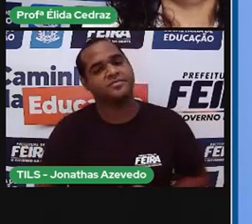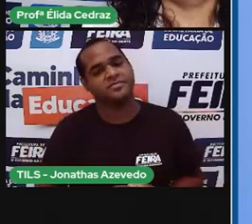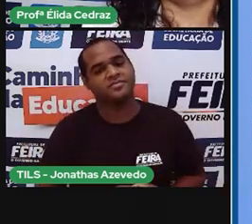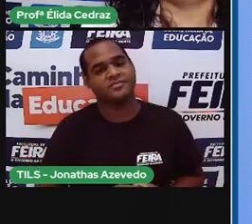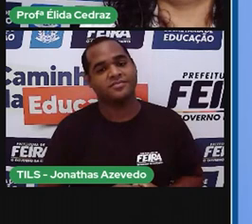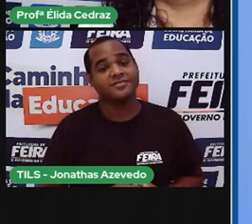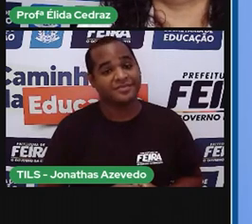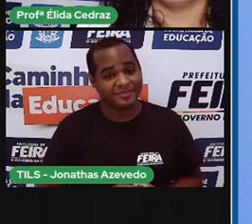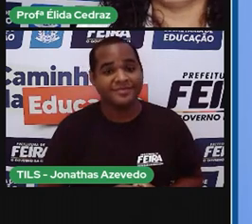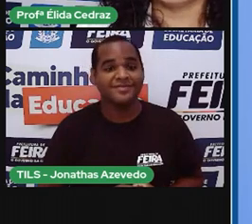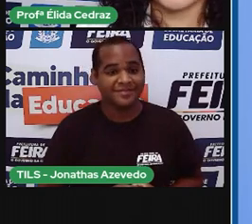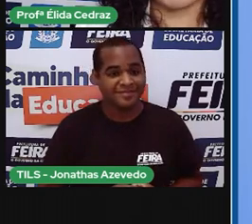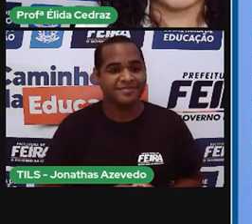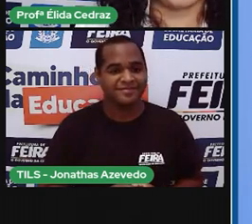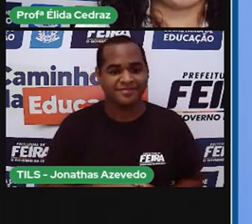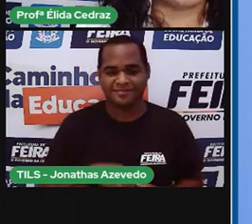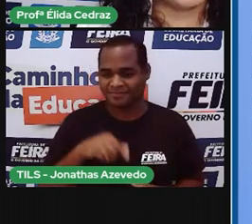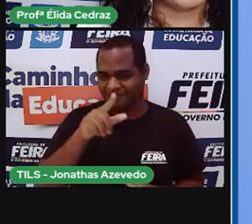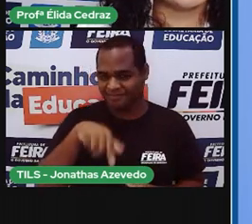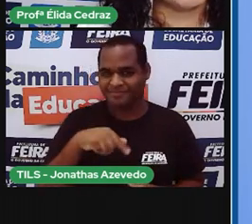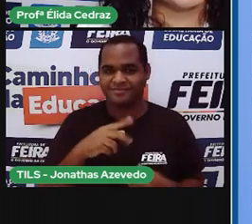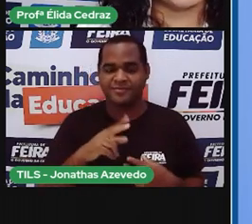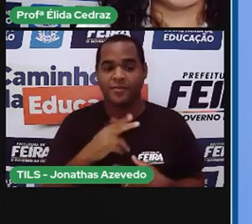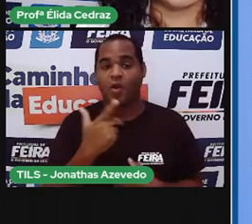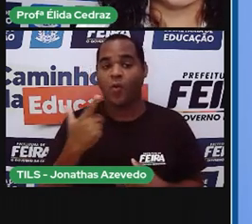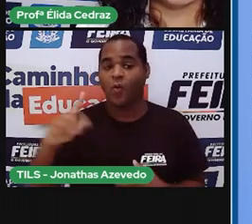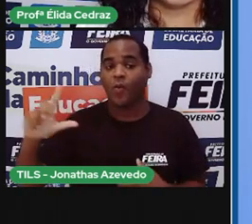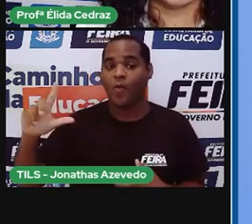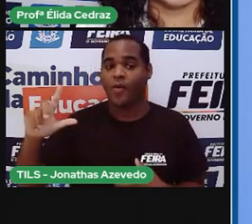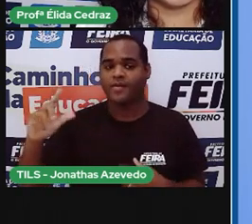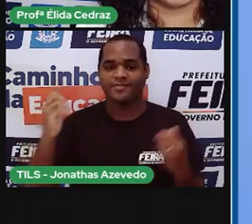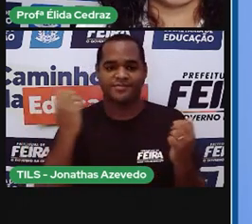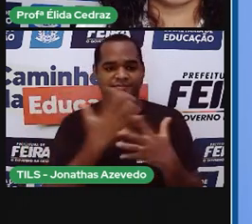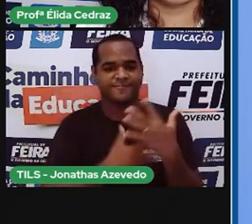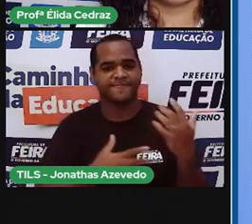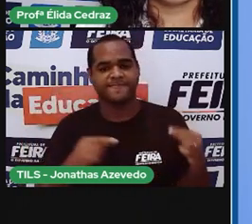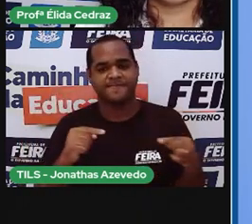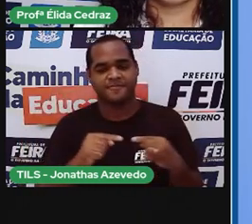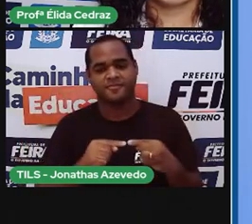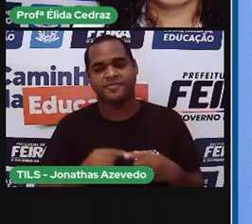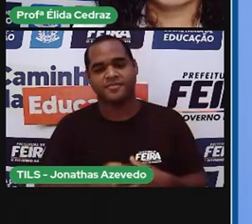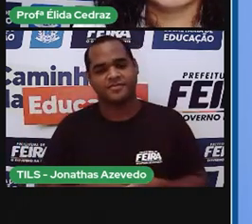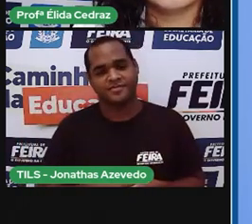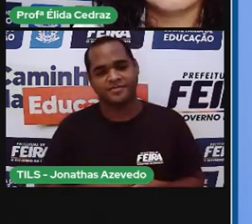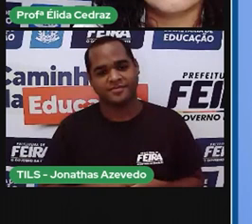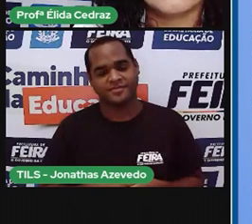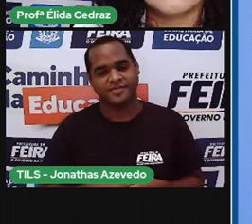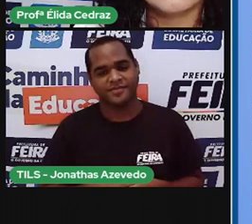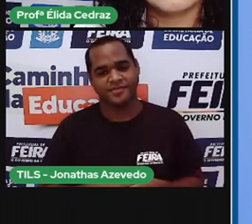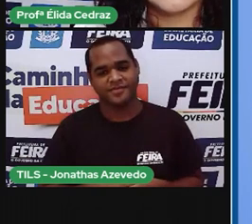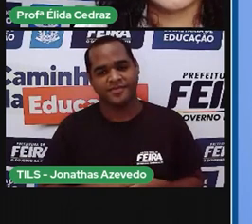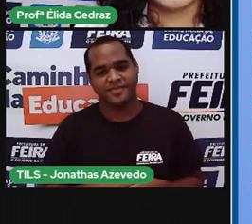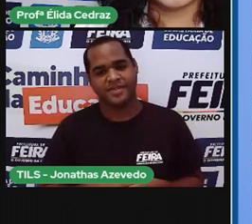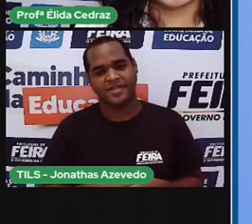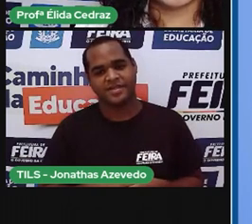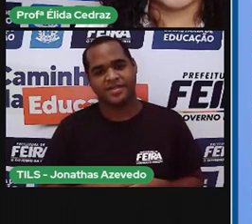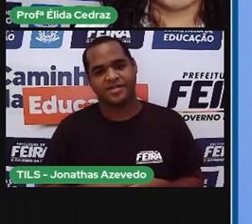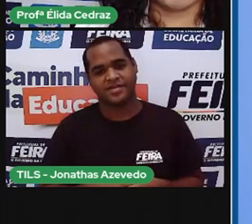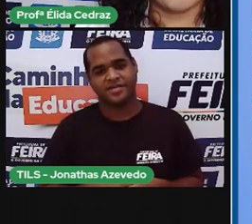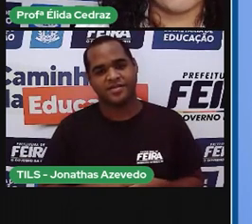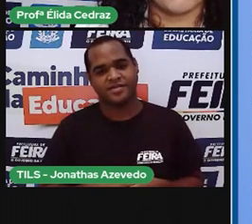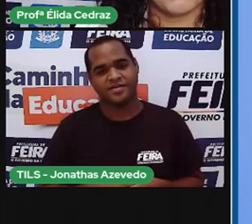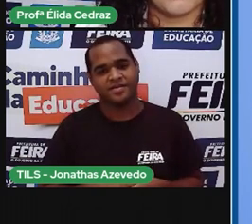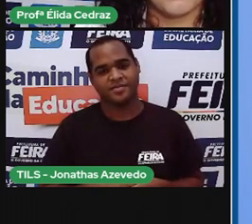e vamos usar para o próximo instrumento musical eu vi